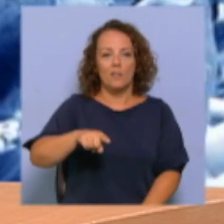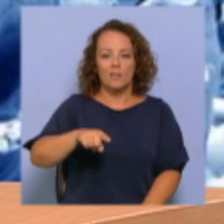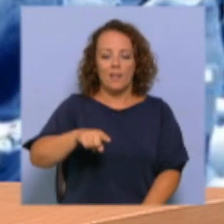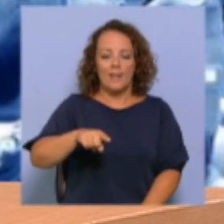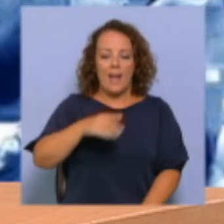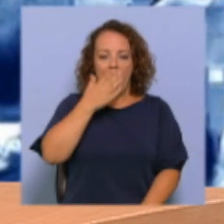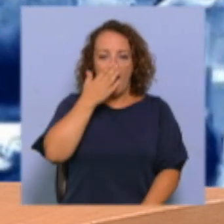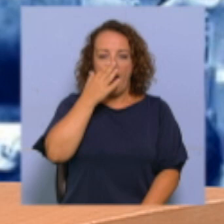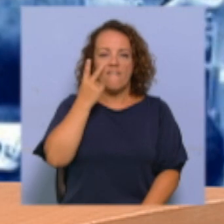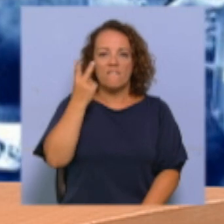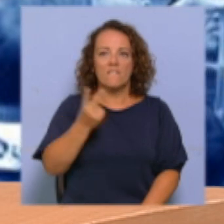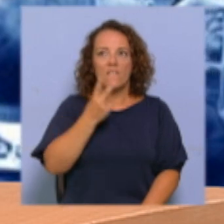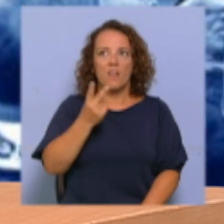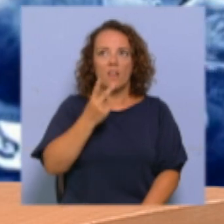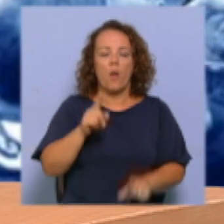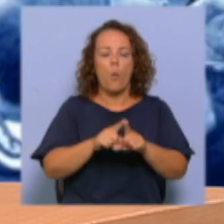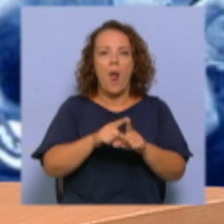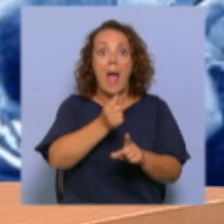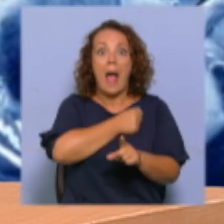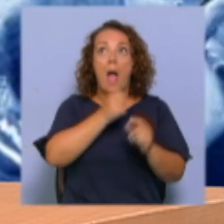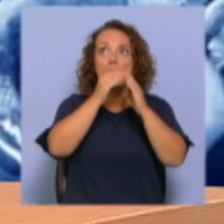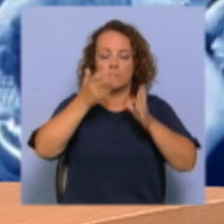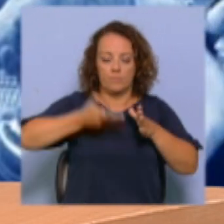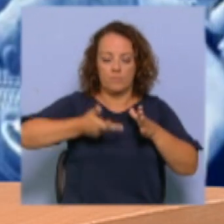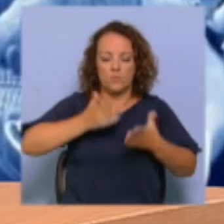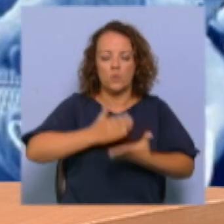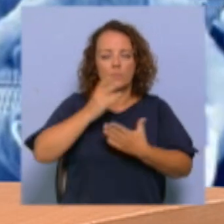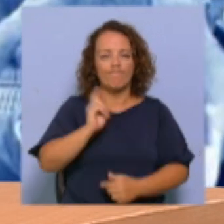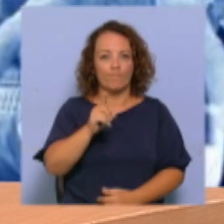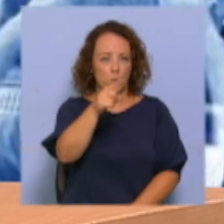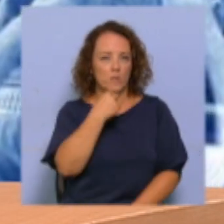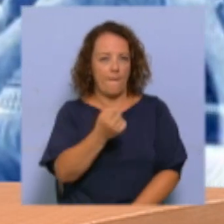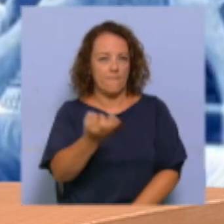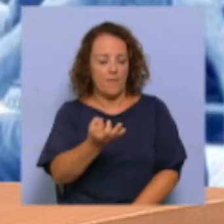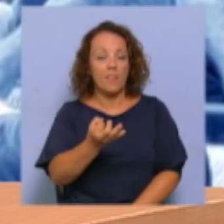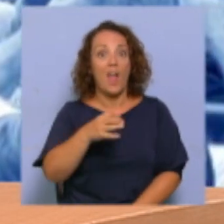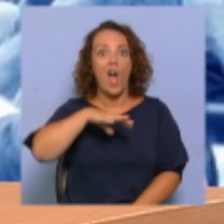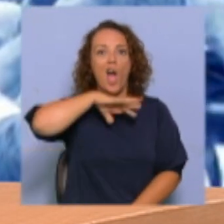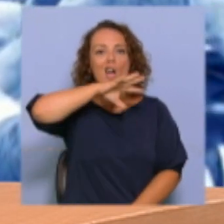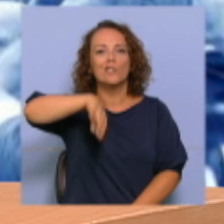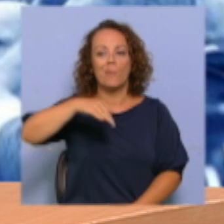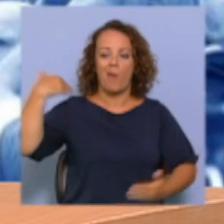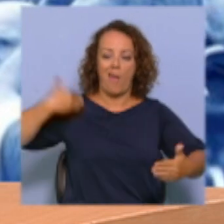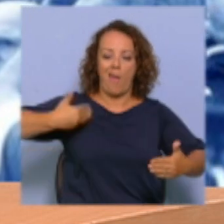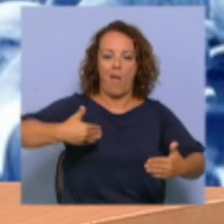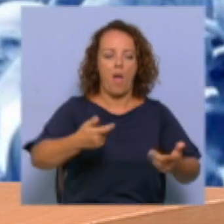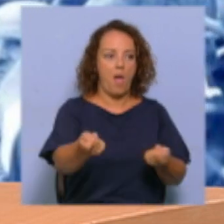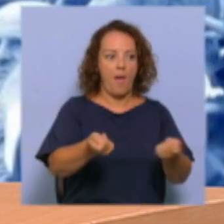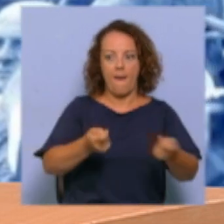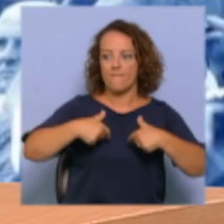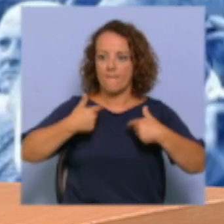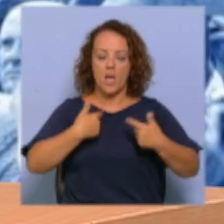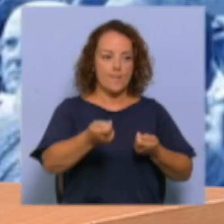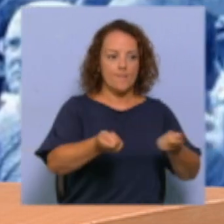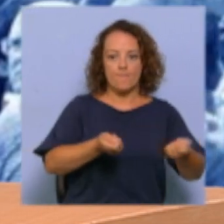que não seja apenas em casa, porque, disse bem, as famílias absorveram muita coisa e para as famílias, para os